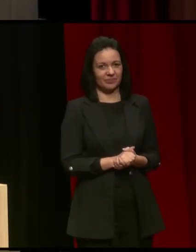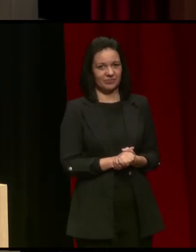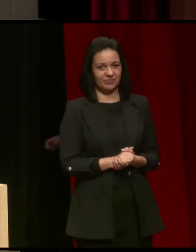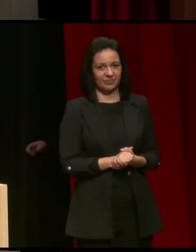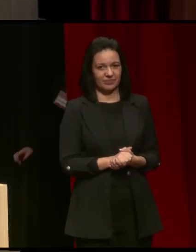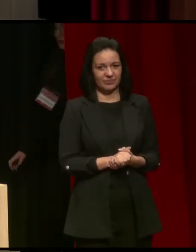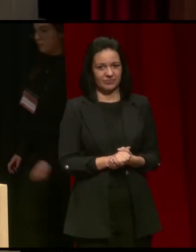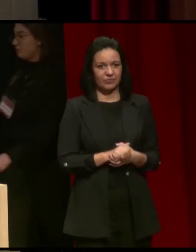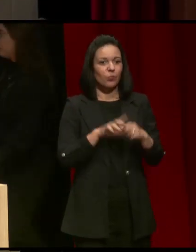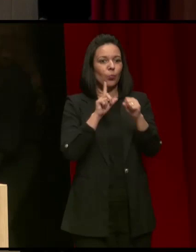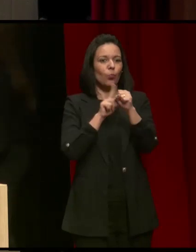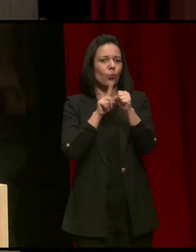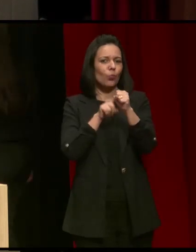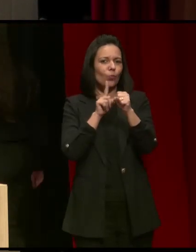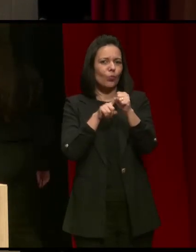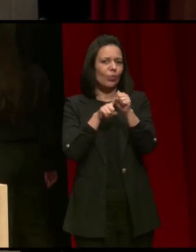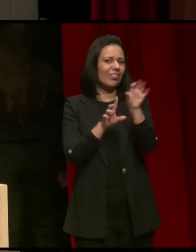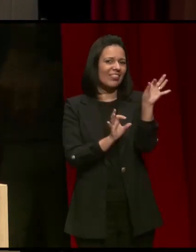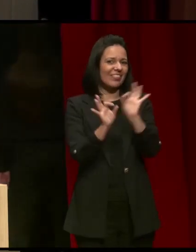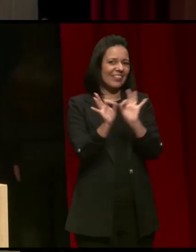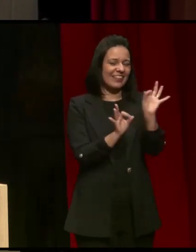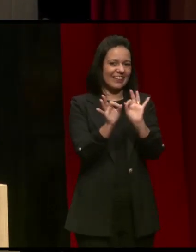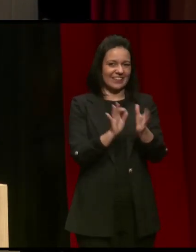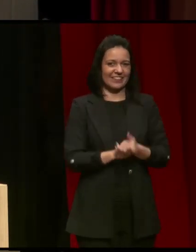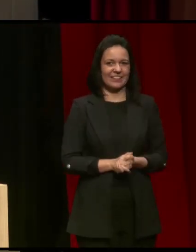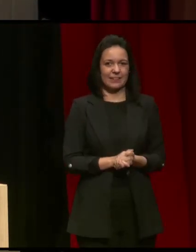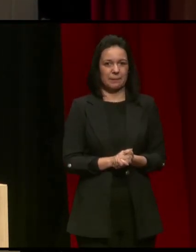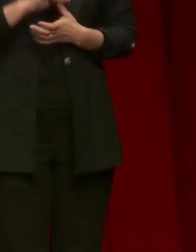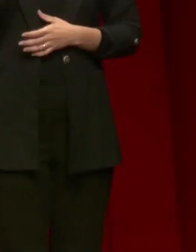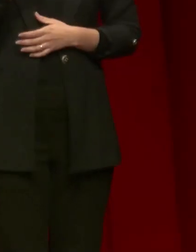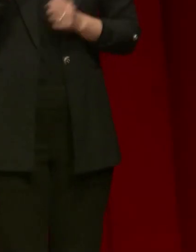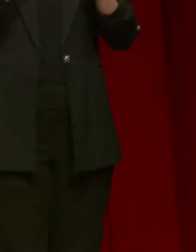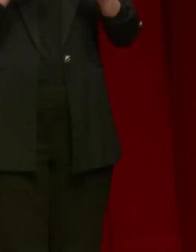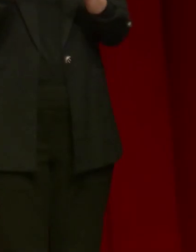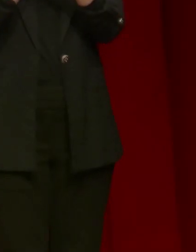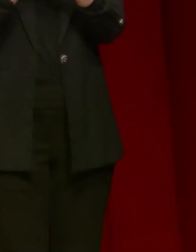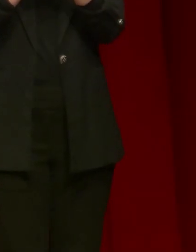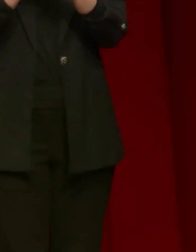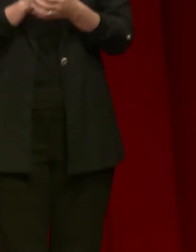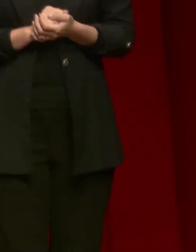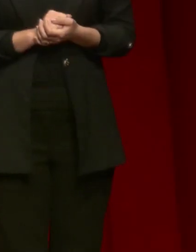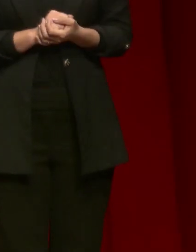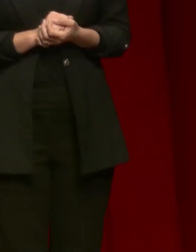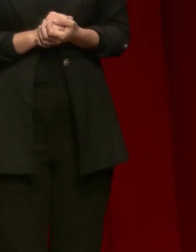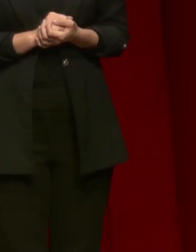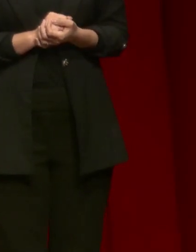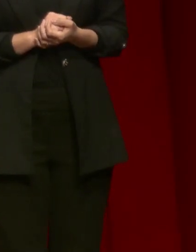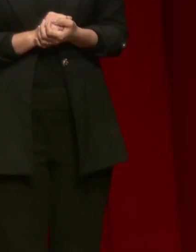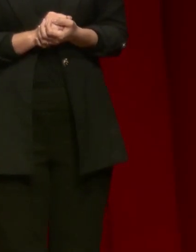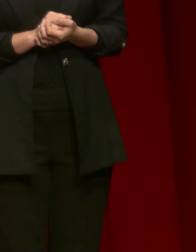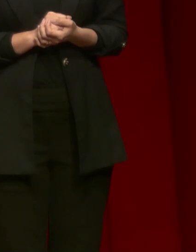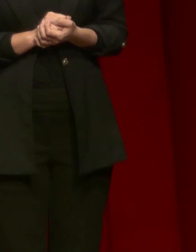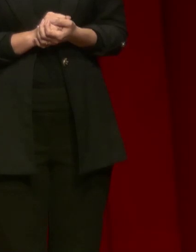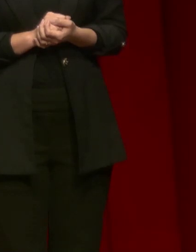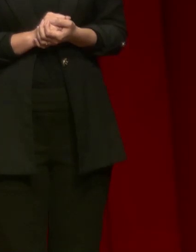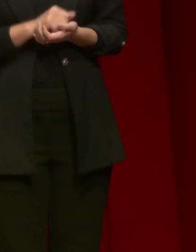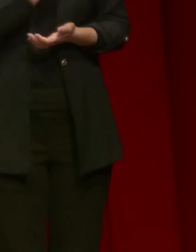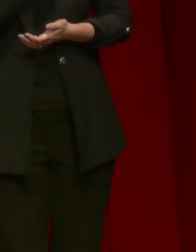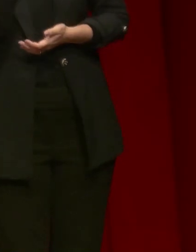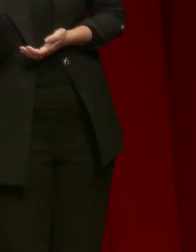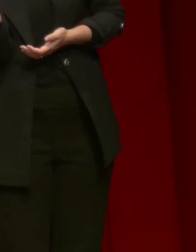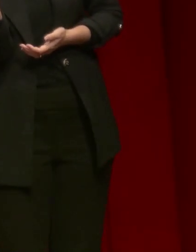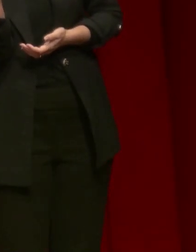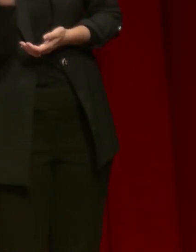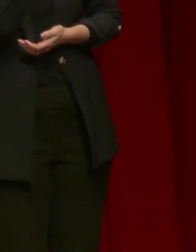Acho que está desligado ali o microfone dela. Se alguém puder me dar um apoio. Alô, aí. Oi, consegui. Olá,